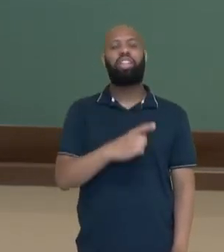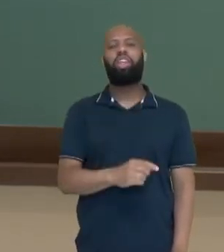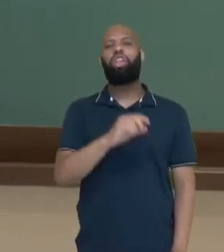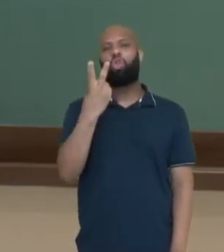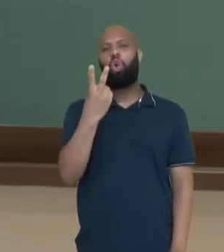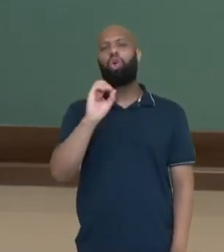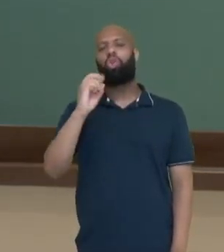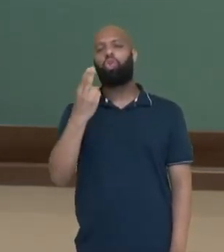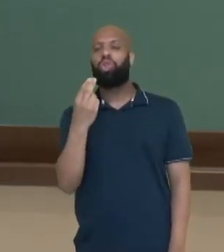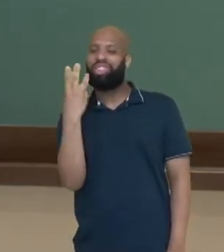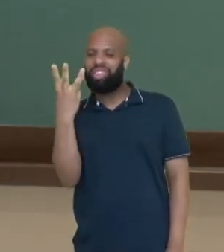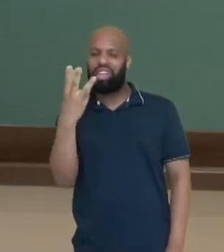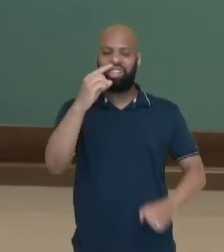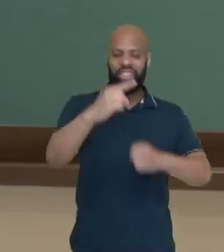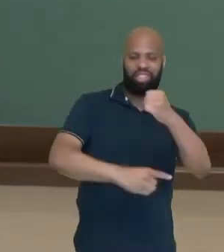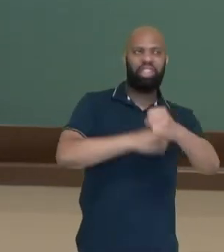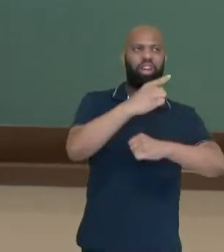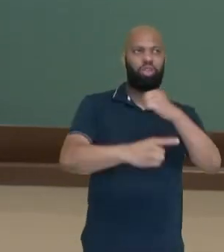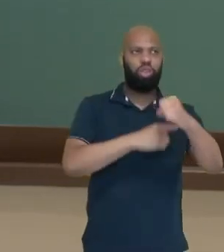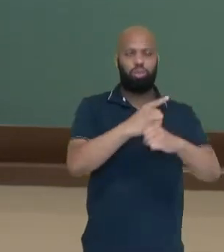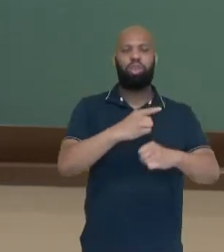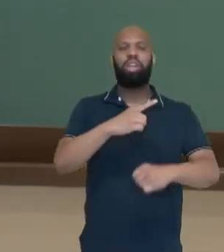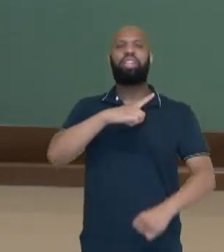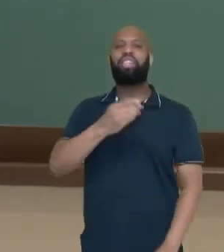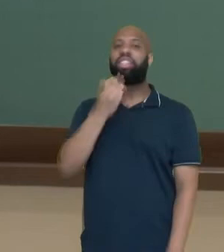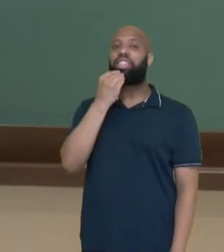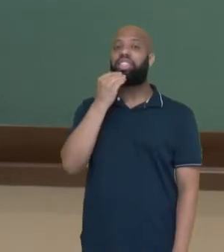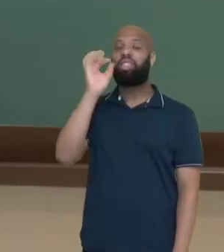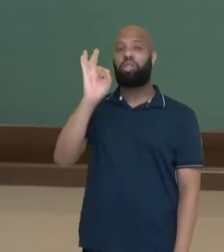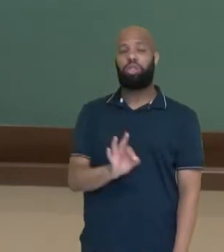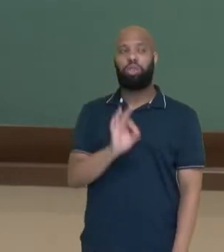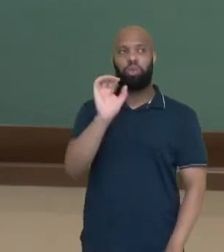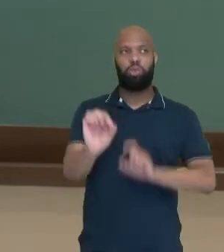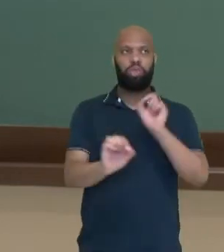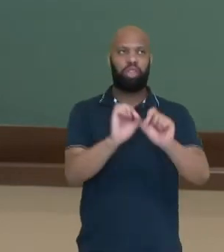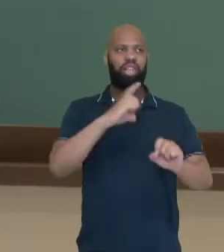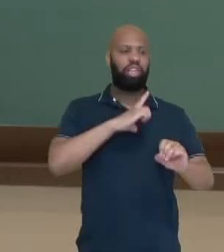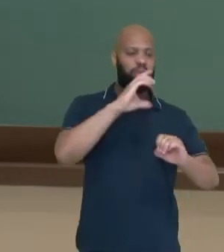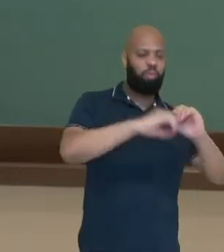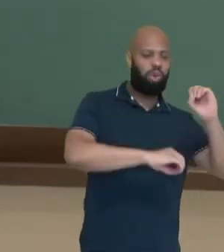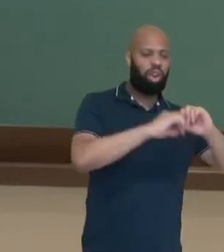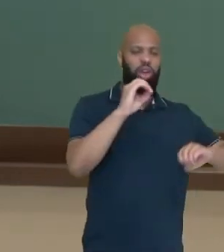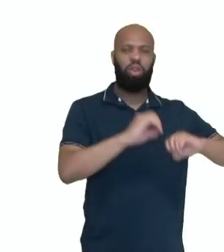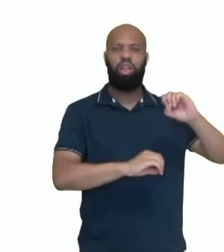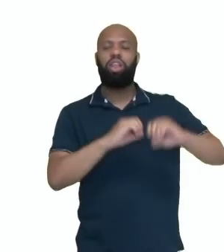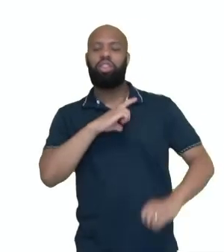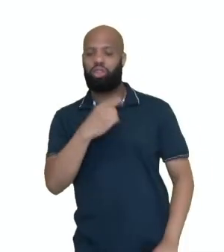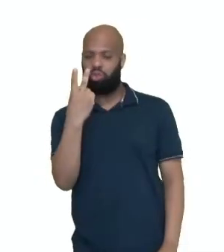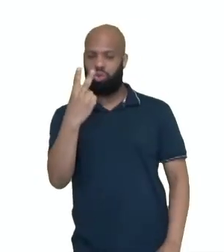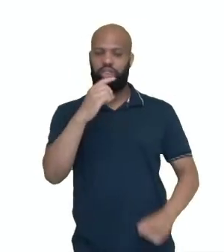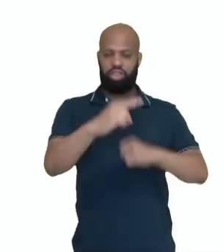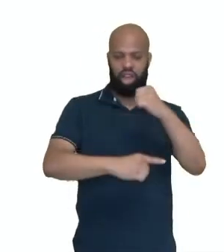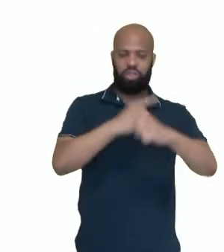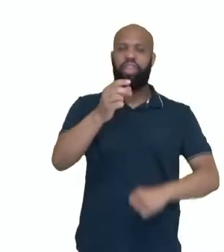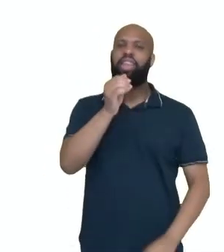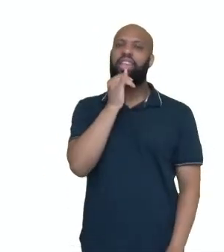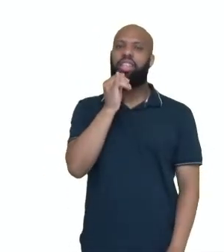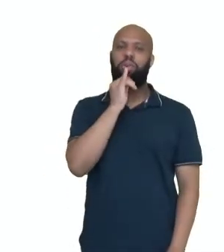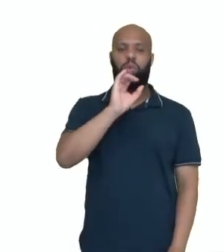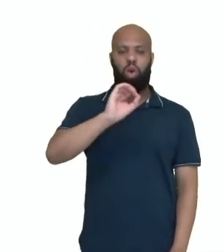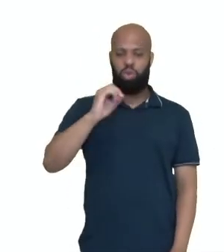3 átomos, assim a gente tem as possibilidades. Molécula formada por 2 átomos, como por exemplo o O2,